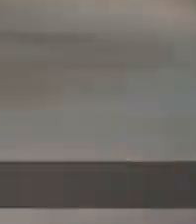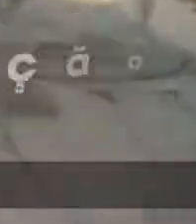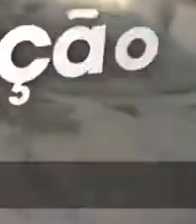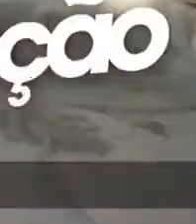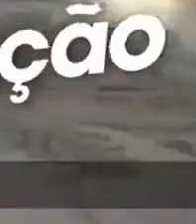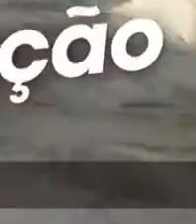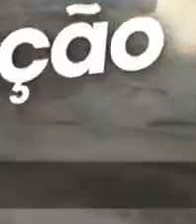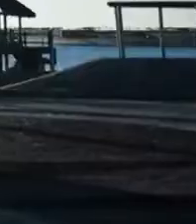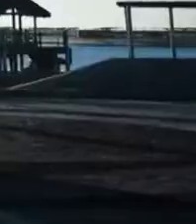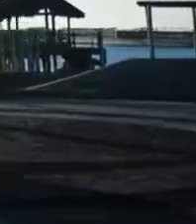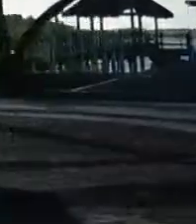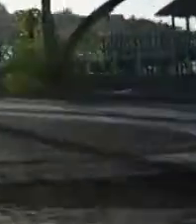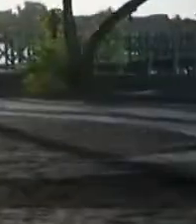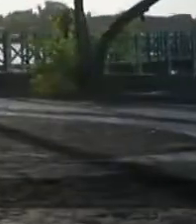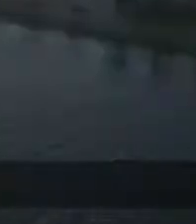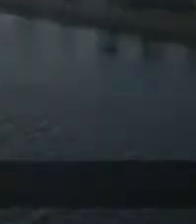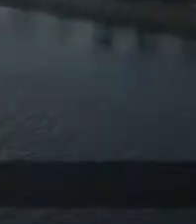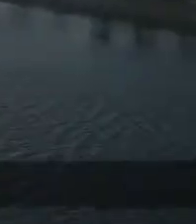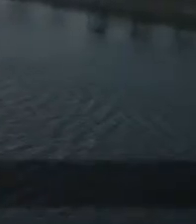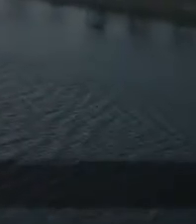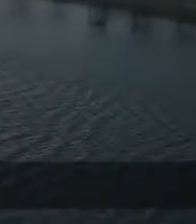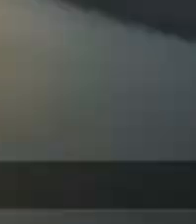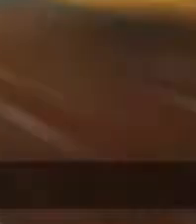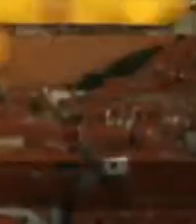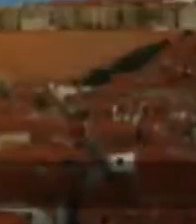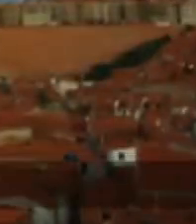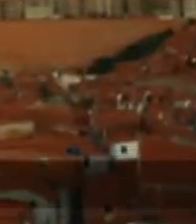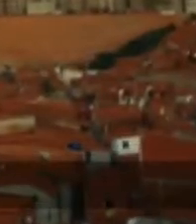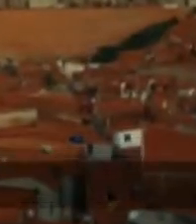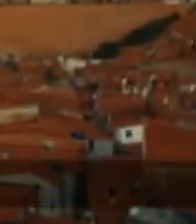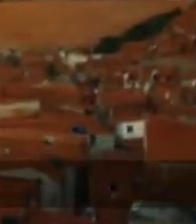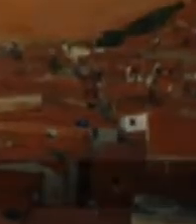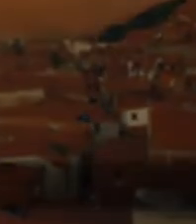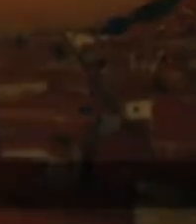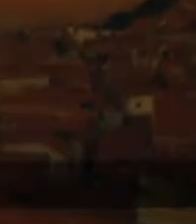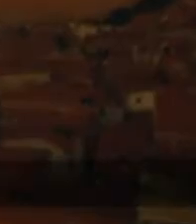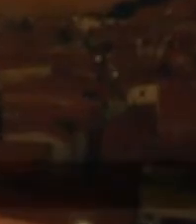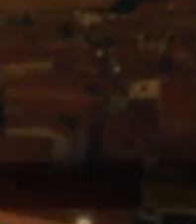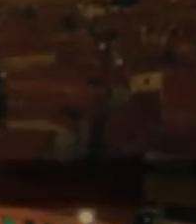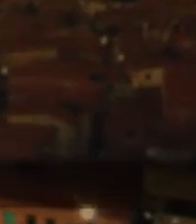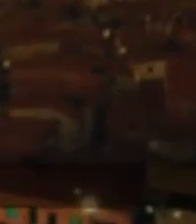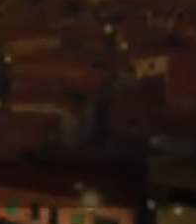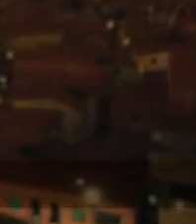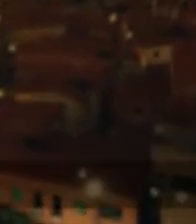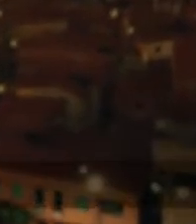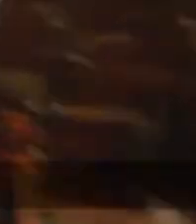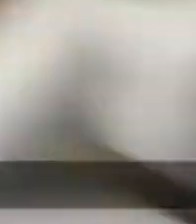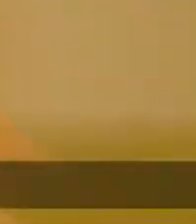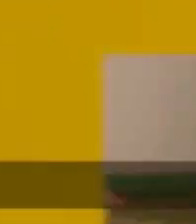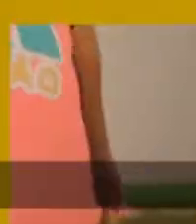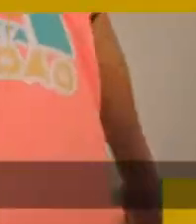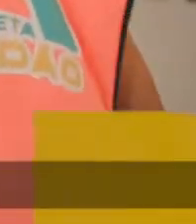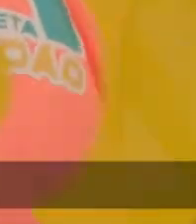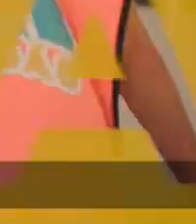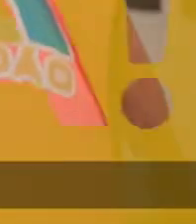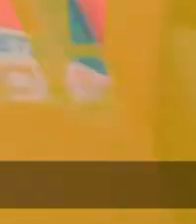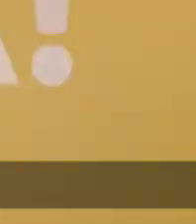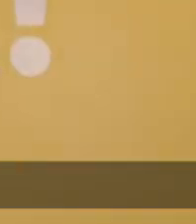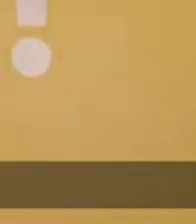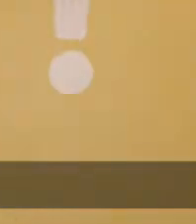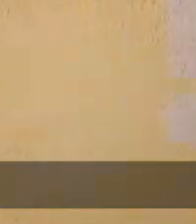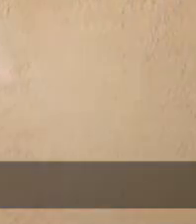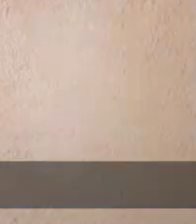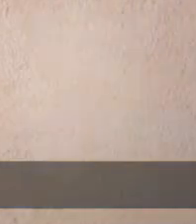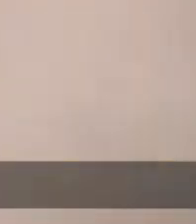e pavimentação. Beira Rio, Ceará. Mais Ação. Mudar a vida de quem mais precisa.